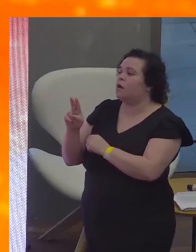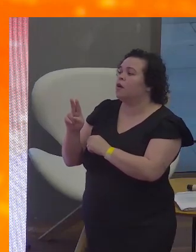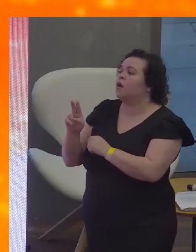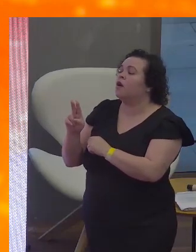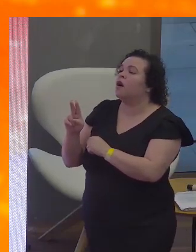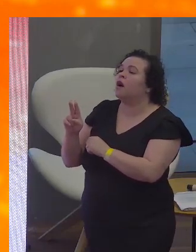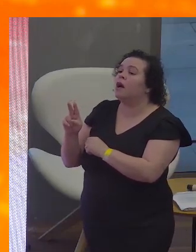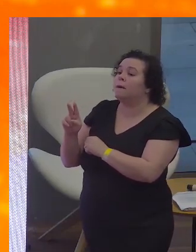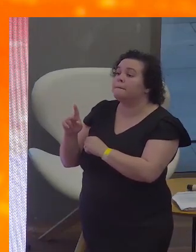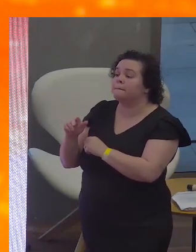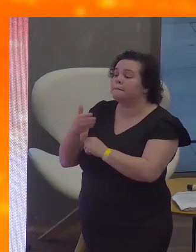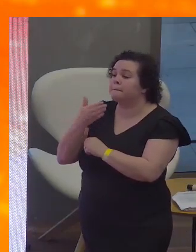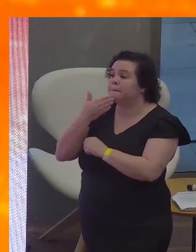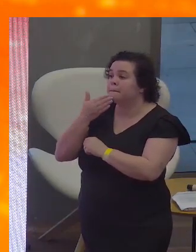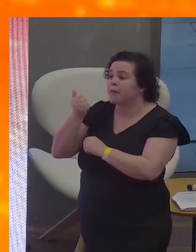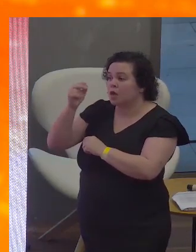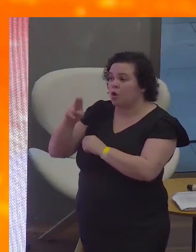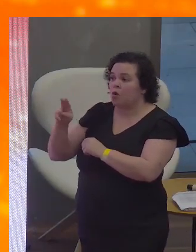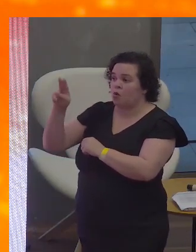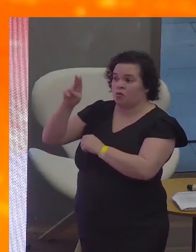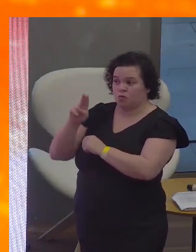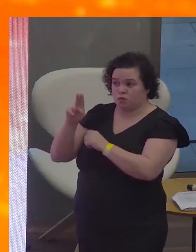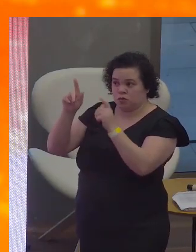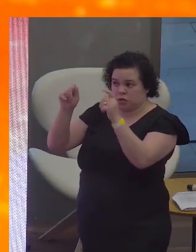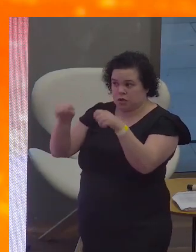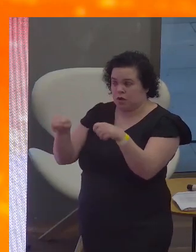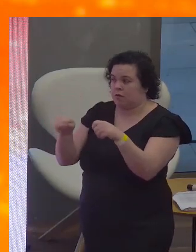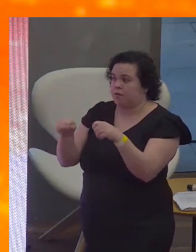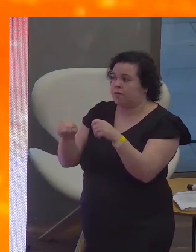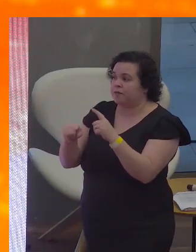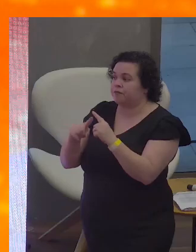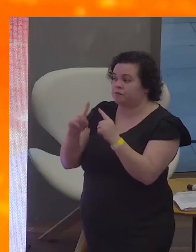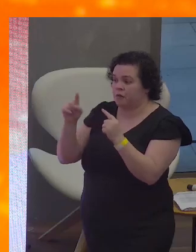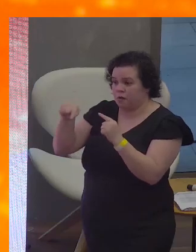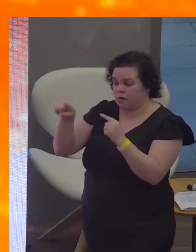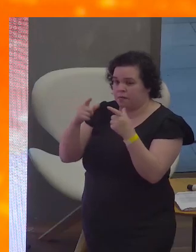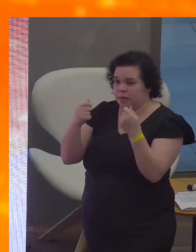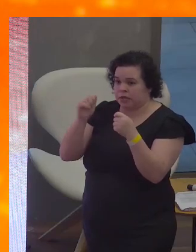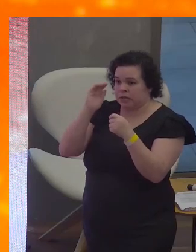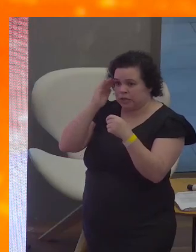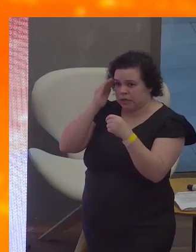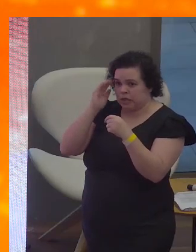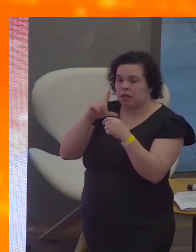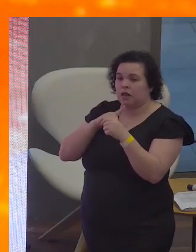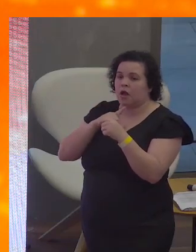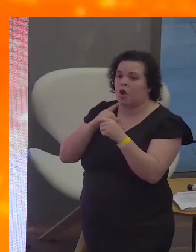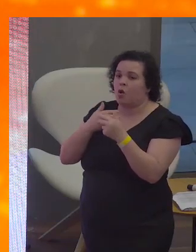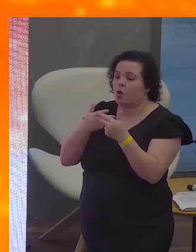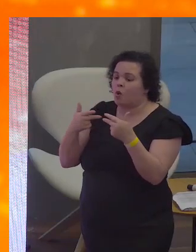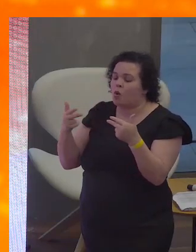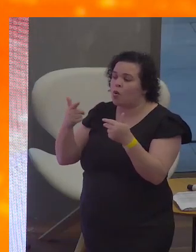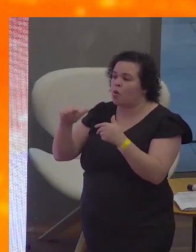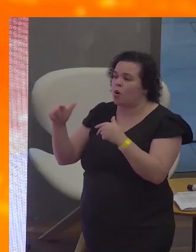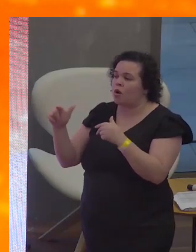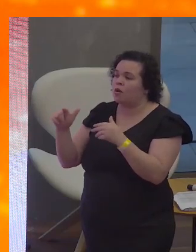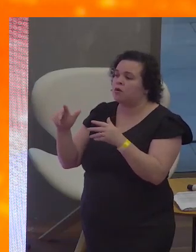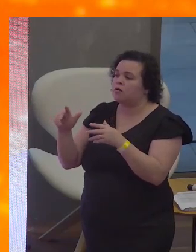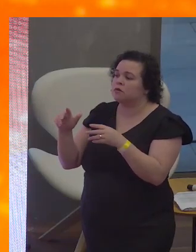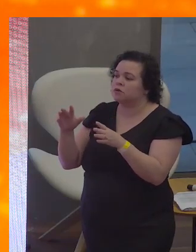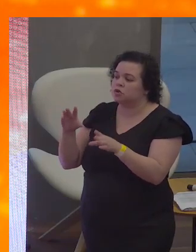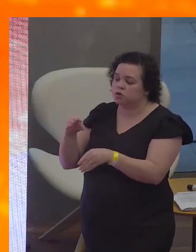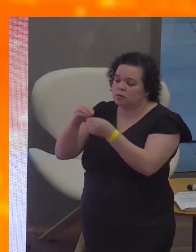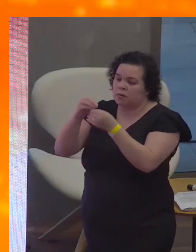indicações podem ser utilizadas. Só que entendam que eu tenho uma outra questão. Suplemento alimentar